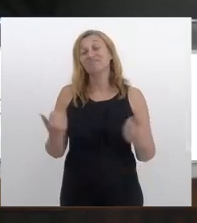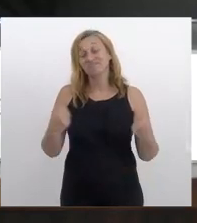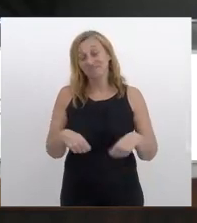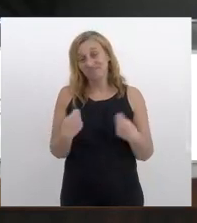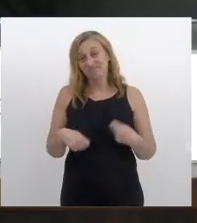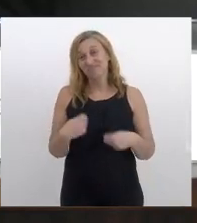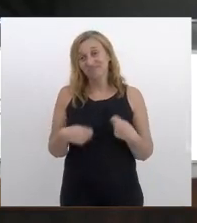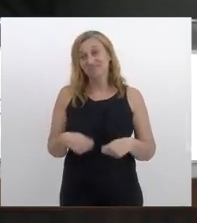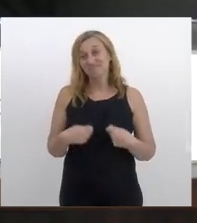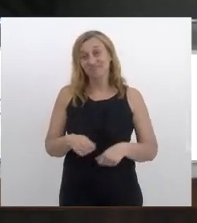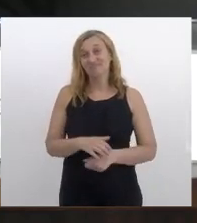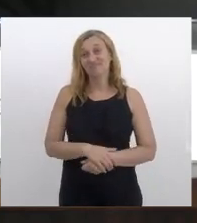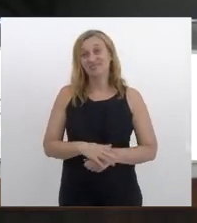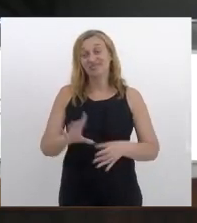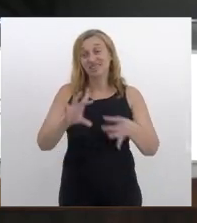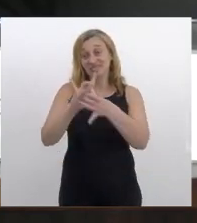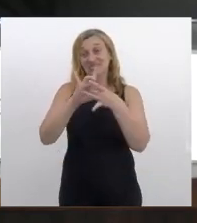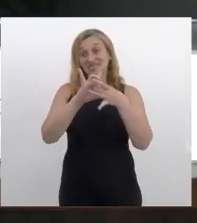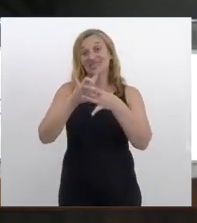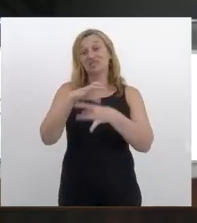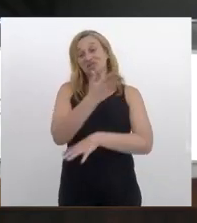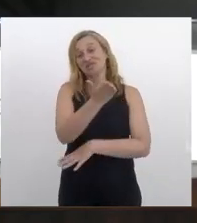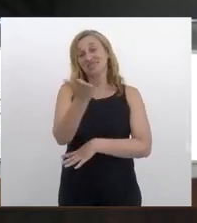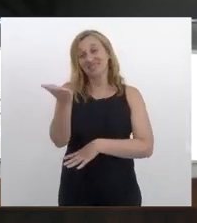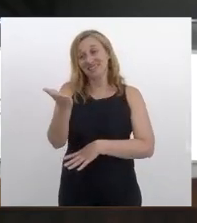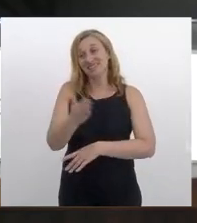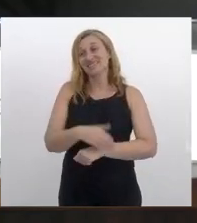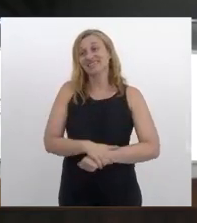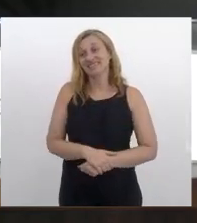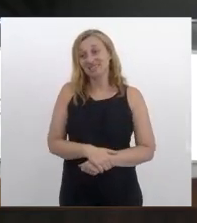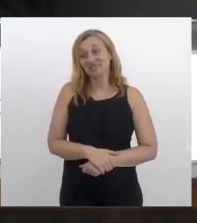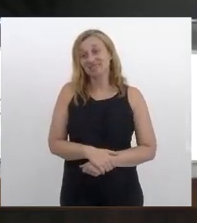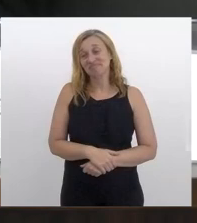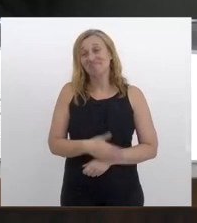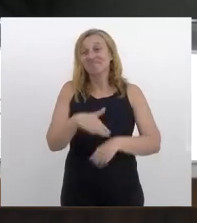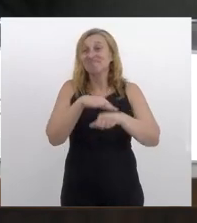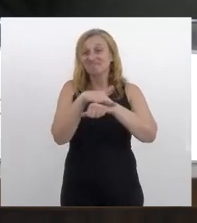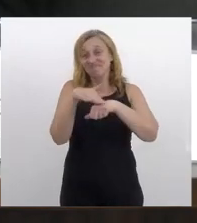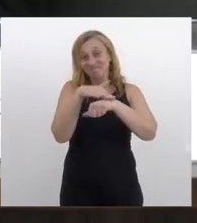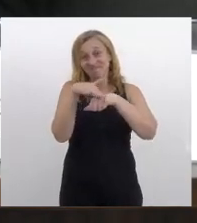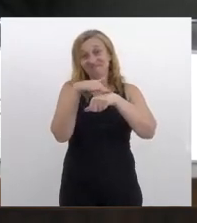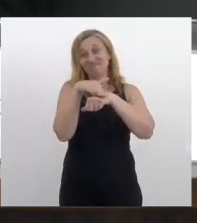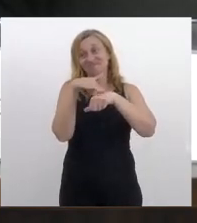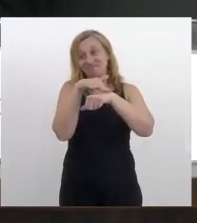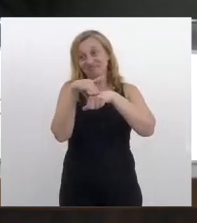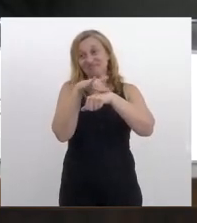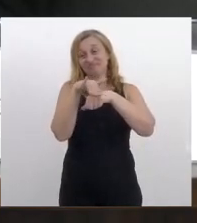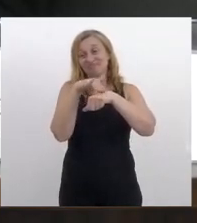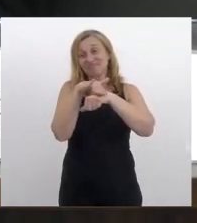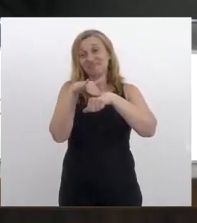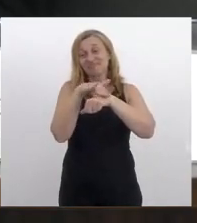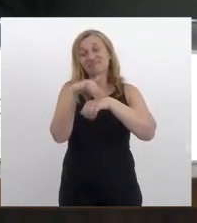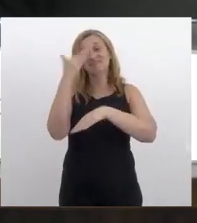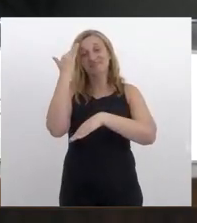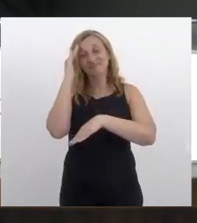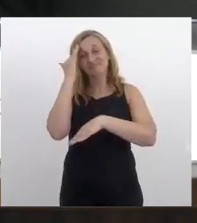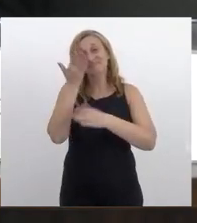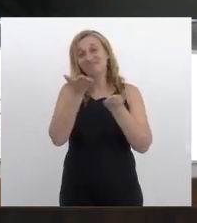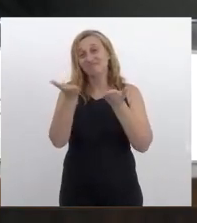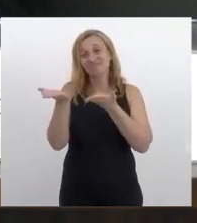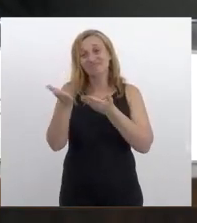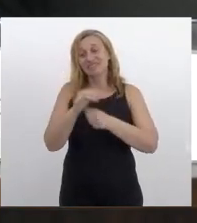precisa dessa união de vocês, dessa conversa, desse entendimento,